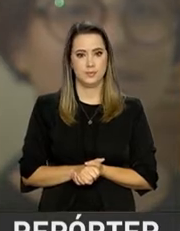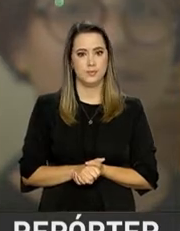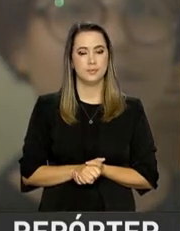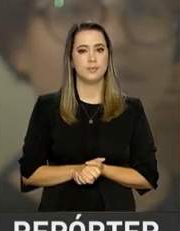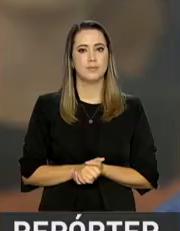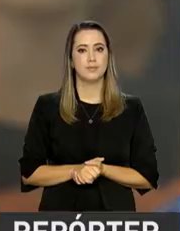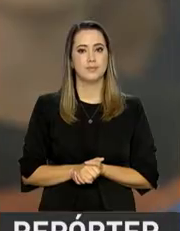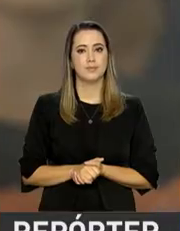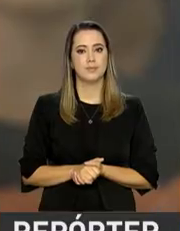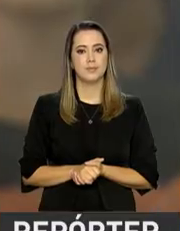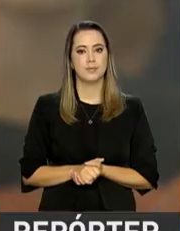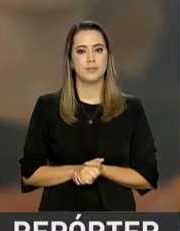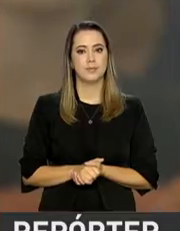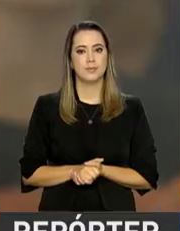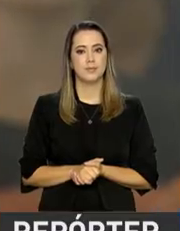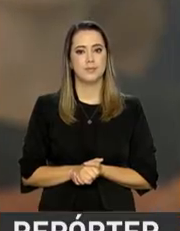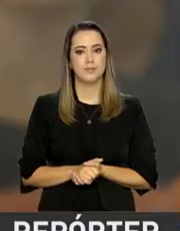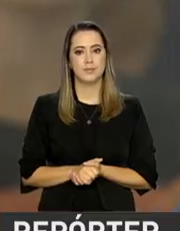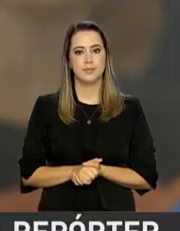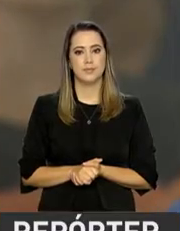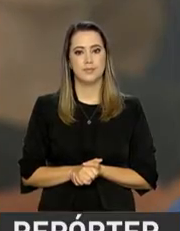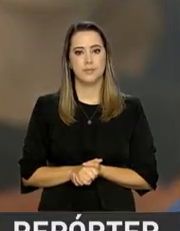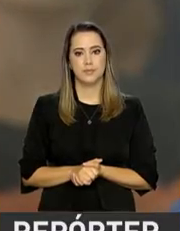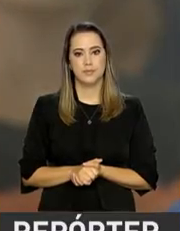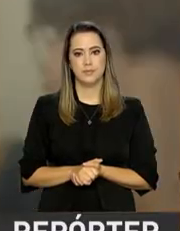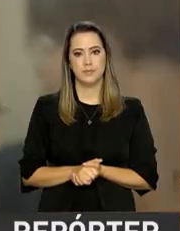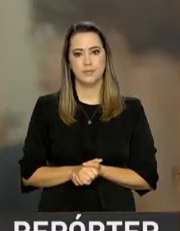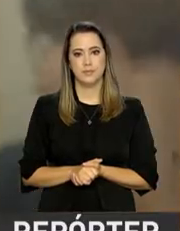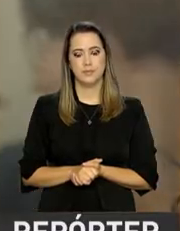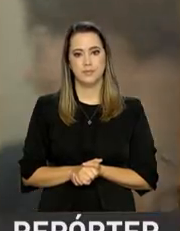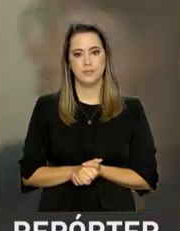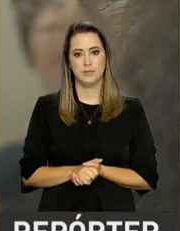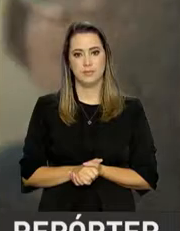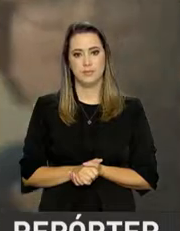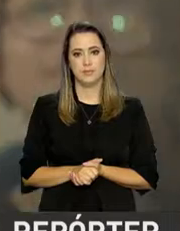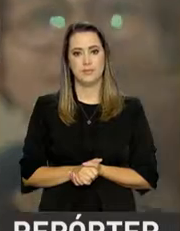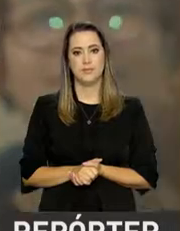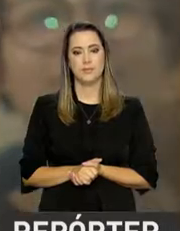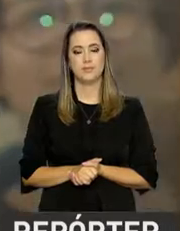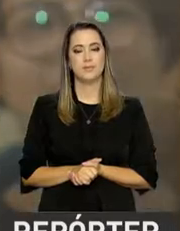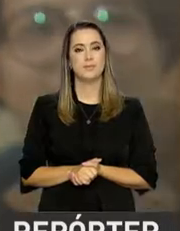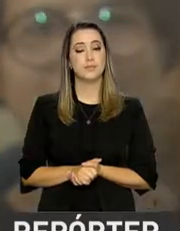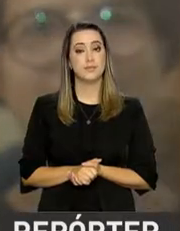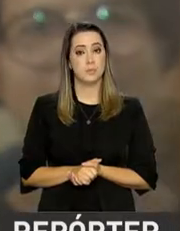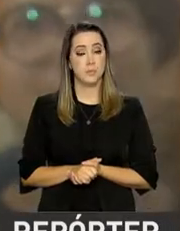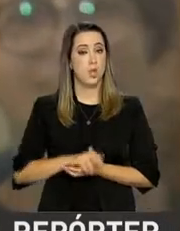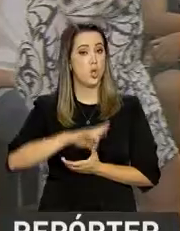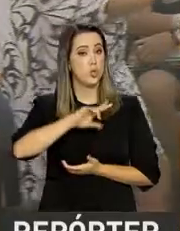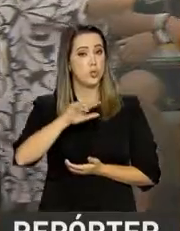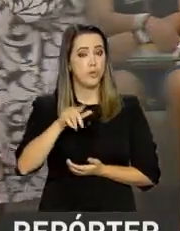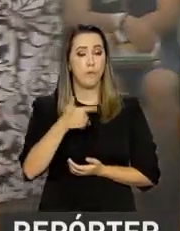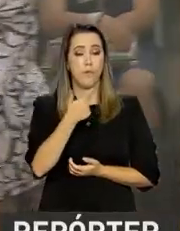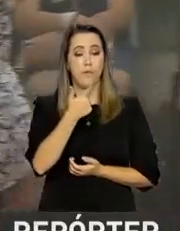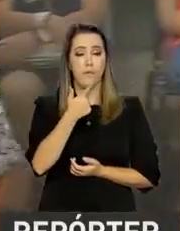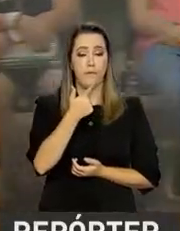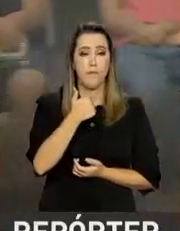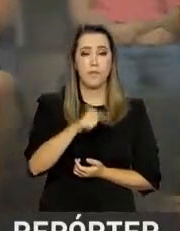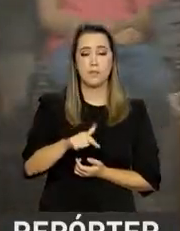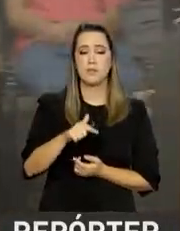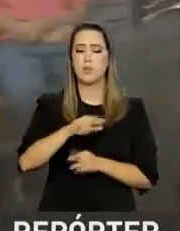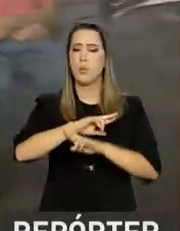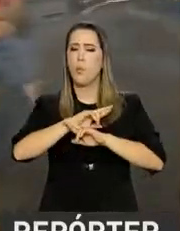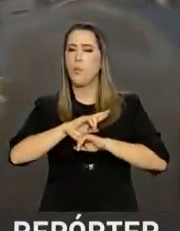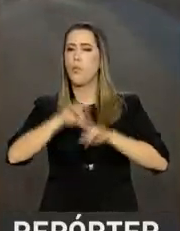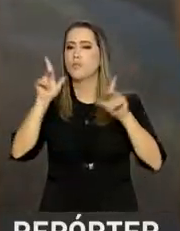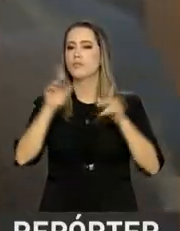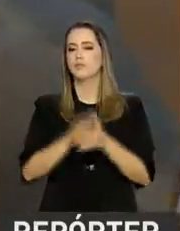animação ray gás é num eco de brasília vale salientar alemão via avenida brasília não importa qual